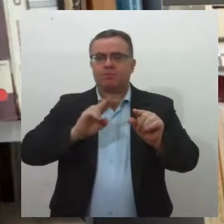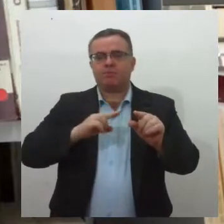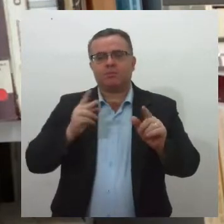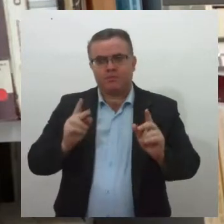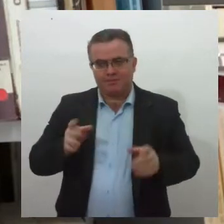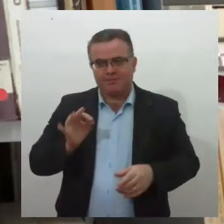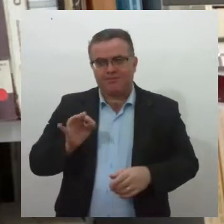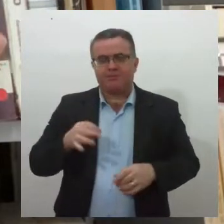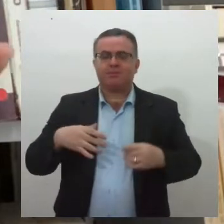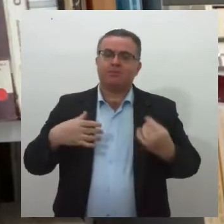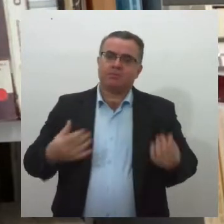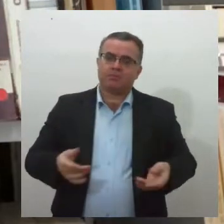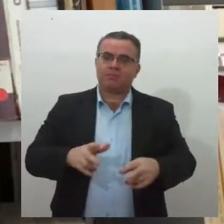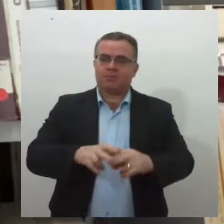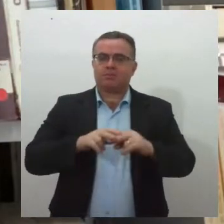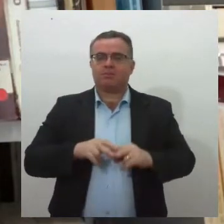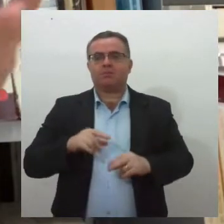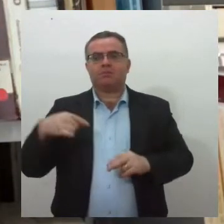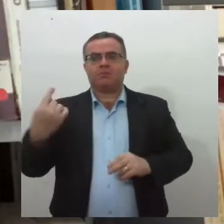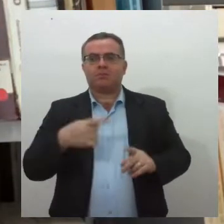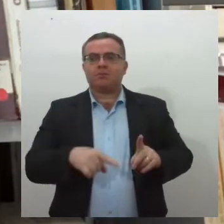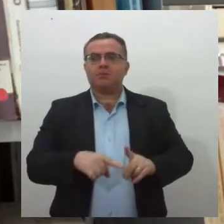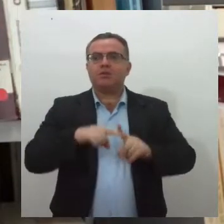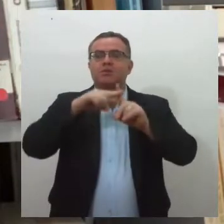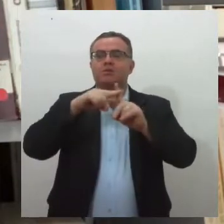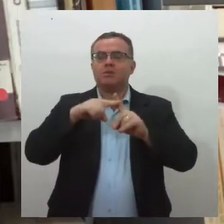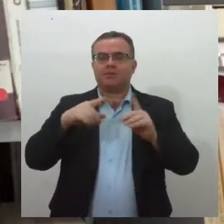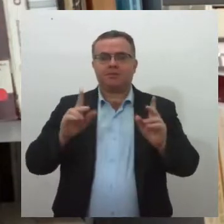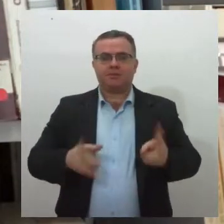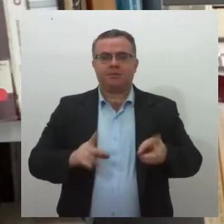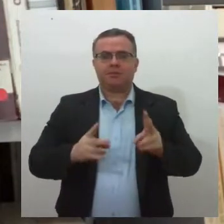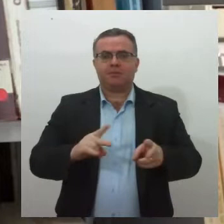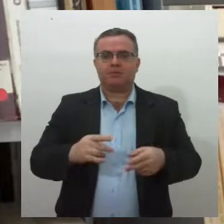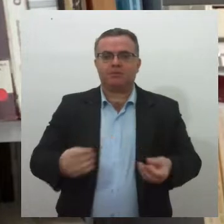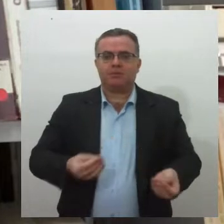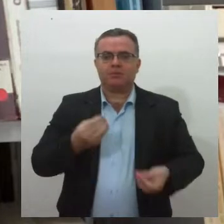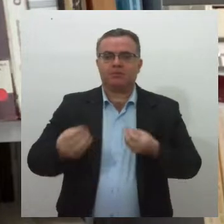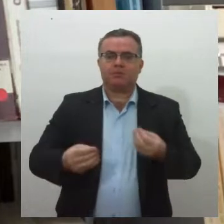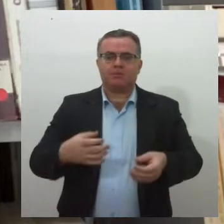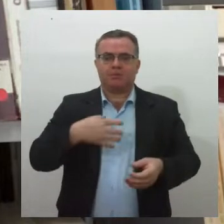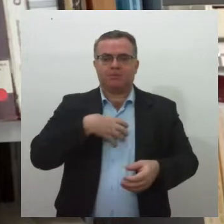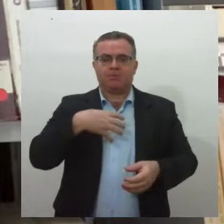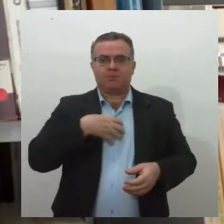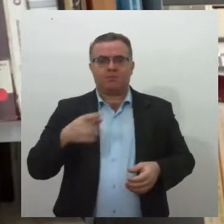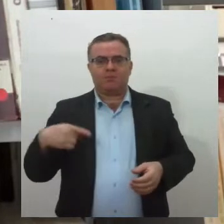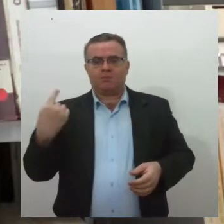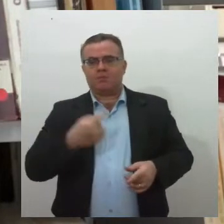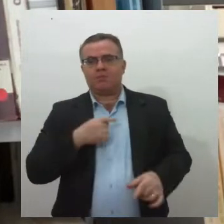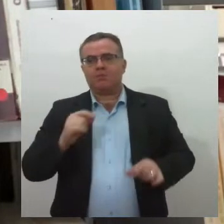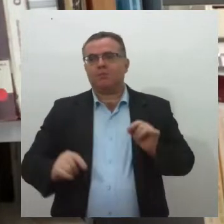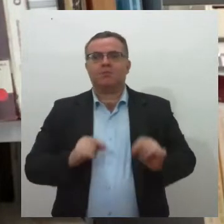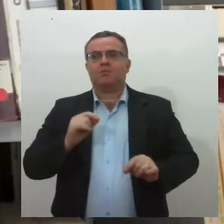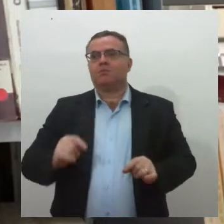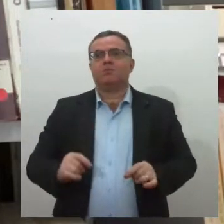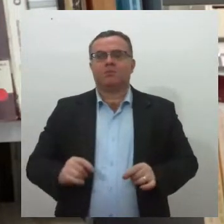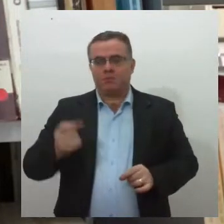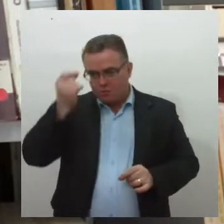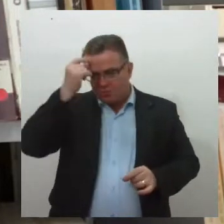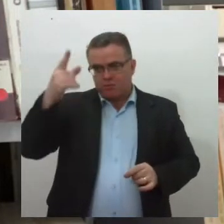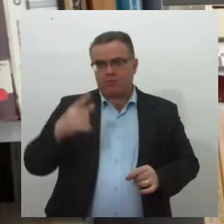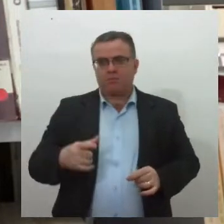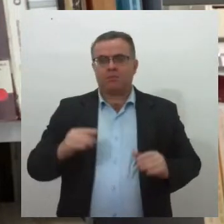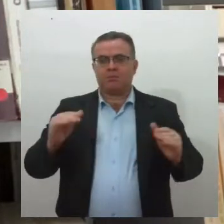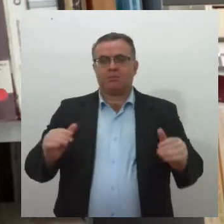né? Quando a gente olha essa bandeira máxima, ordem e progresso, nos traz o ideal